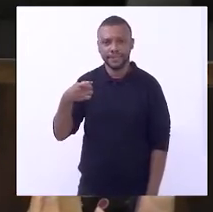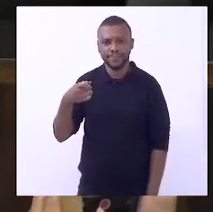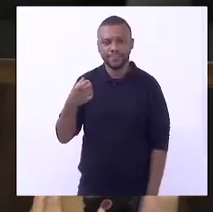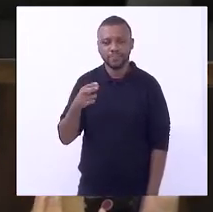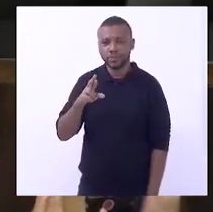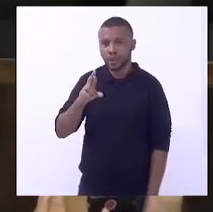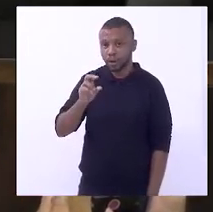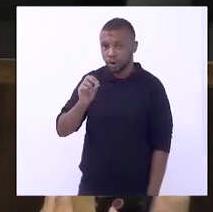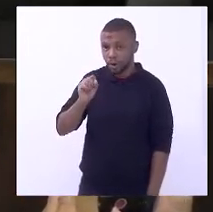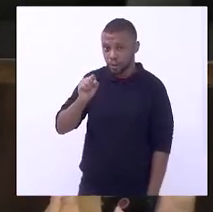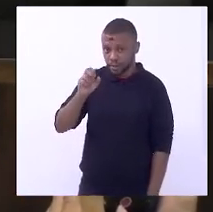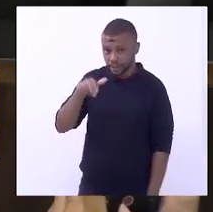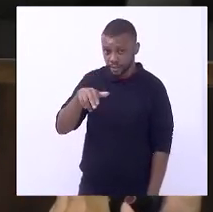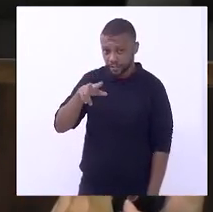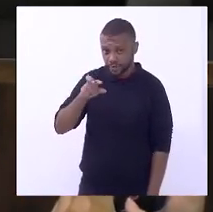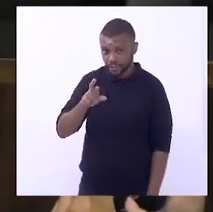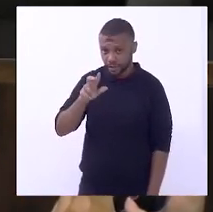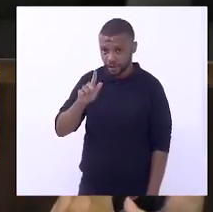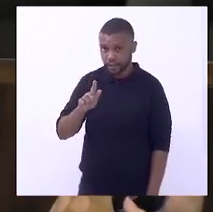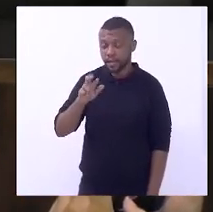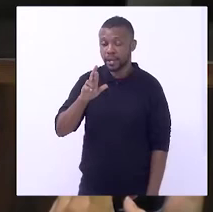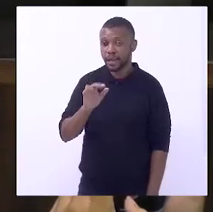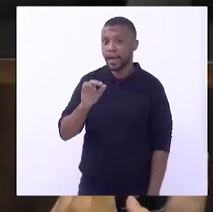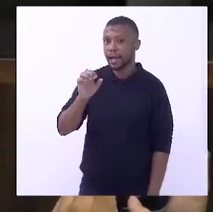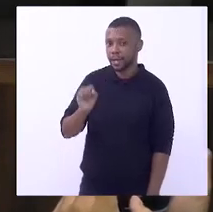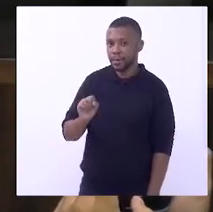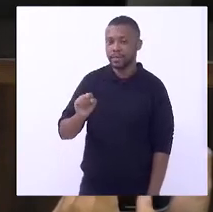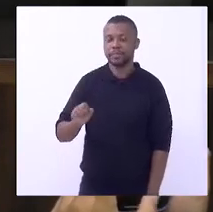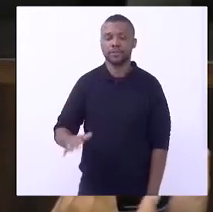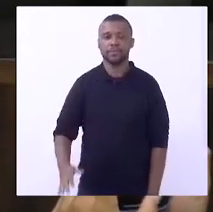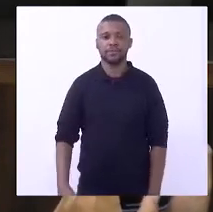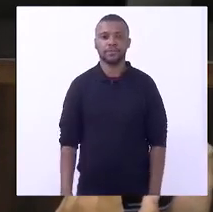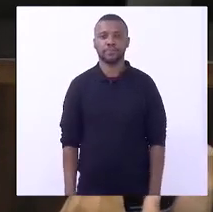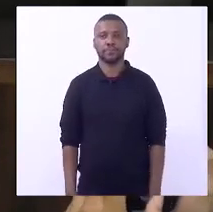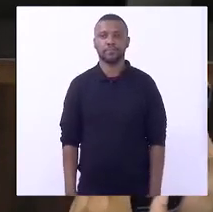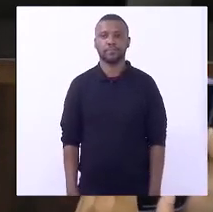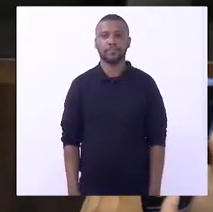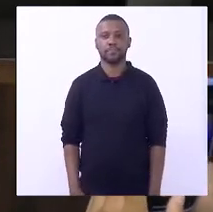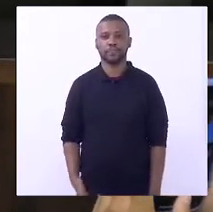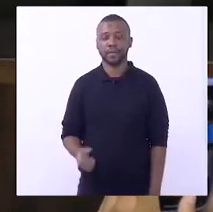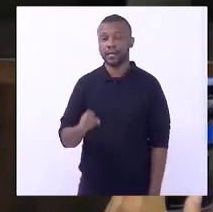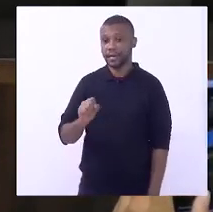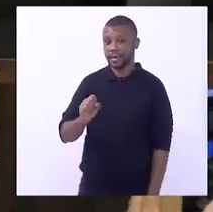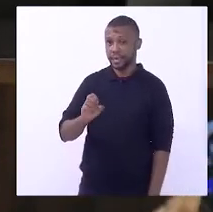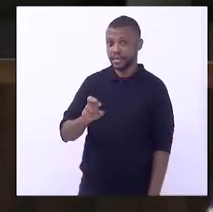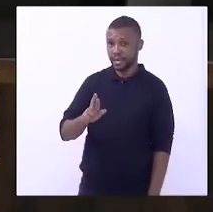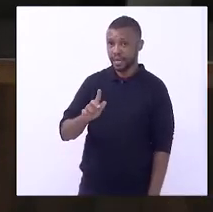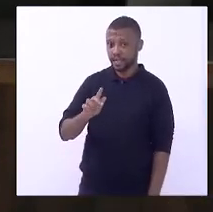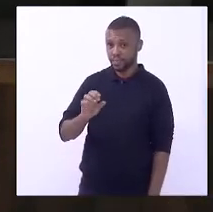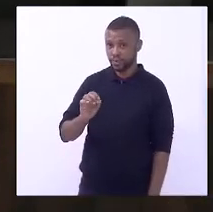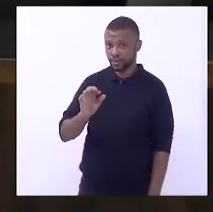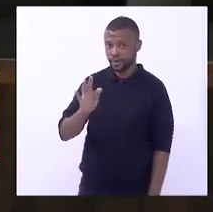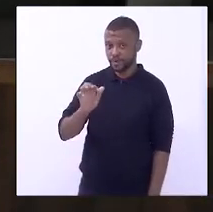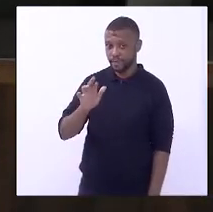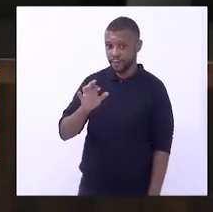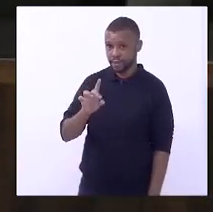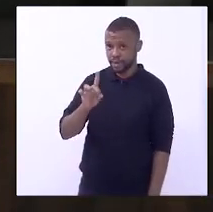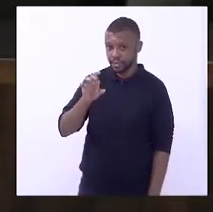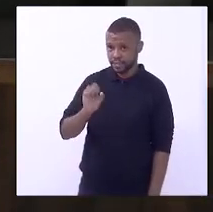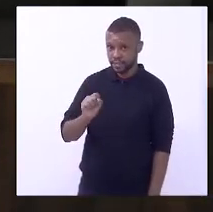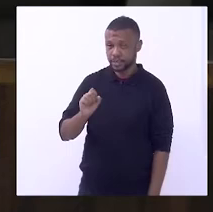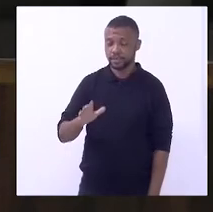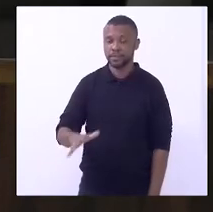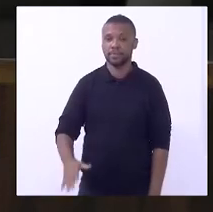Félix, Rosenberg Reis, Rosenberg Reis, Sérgio Fernandes. Sérgio